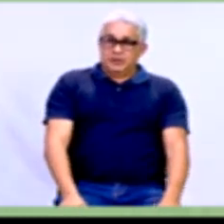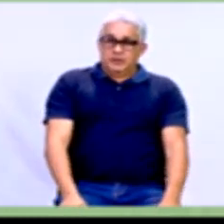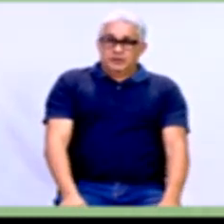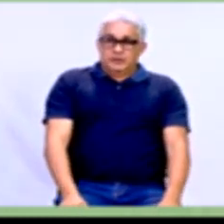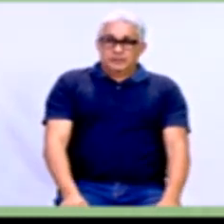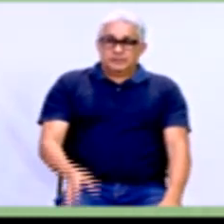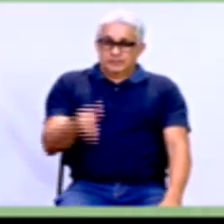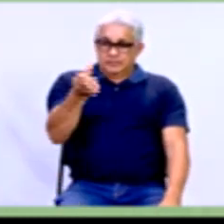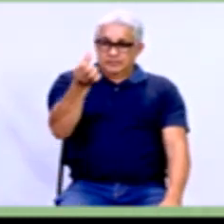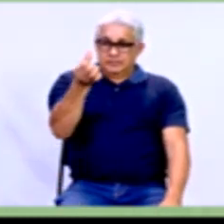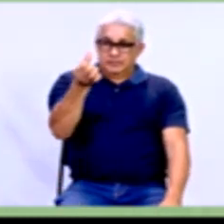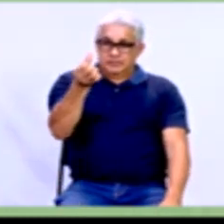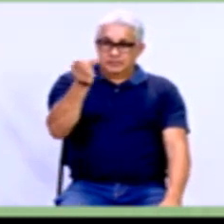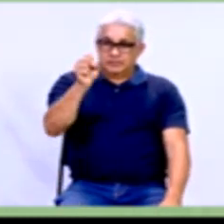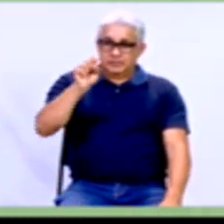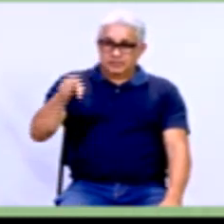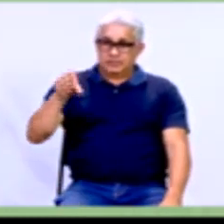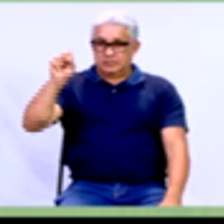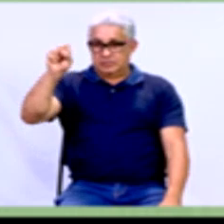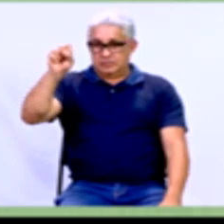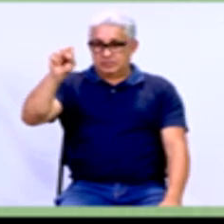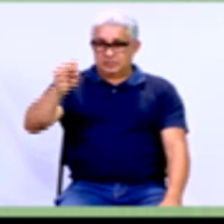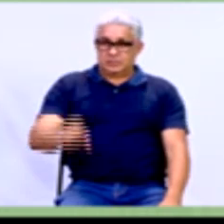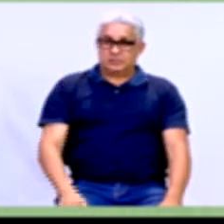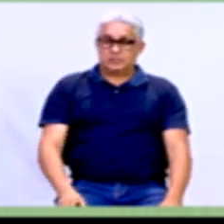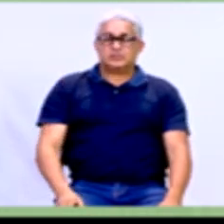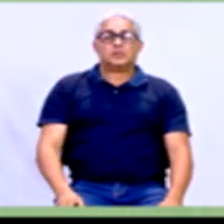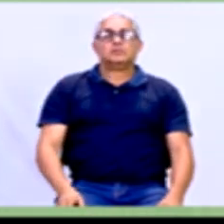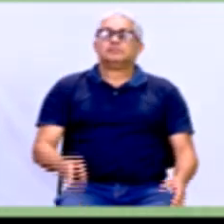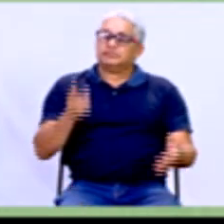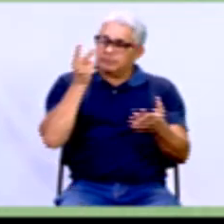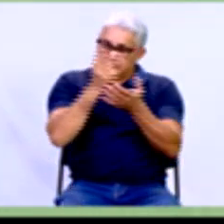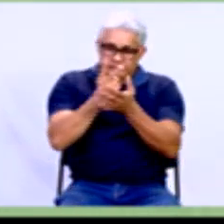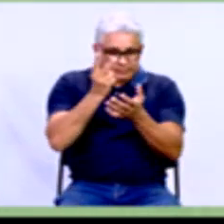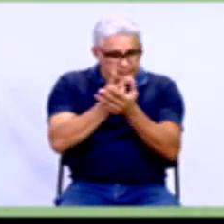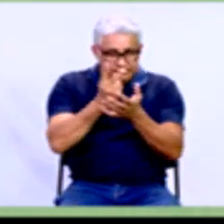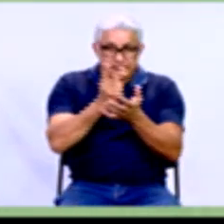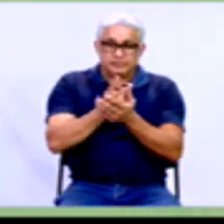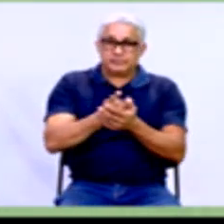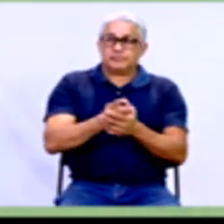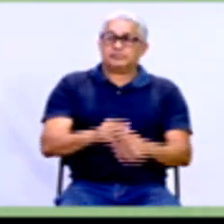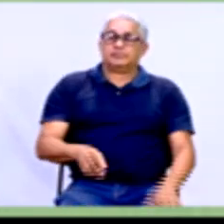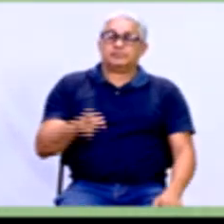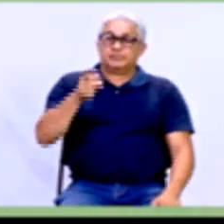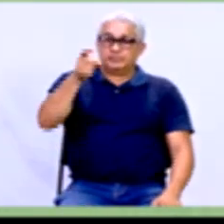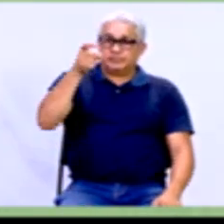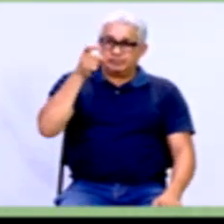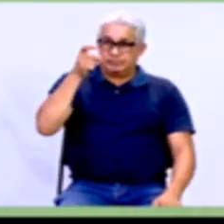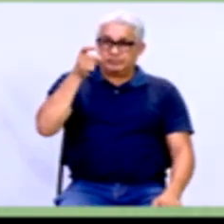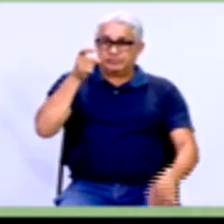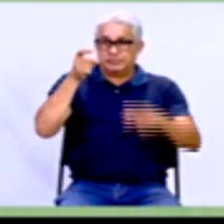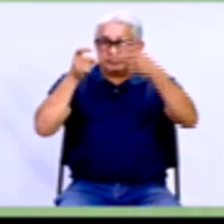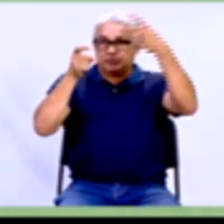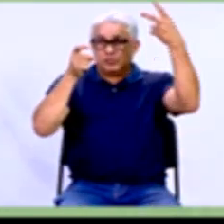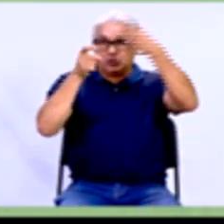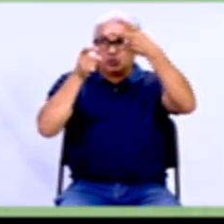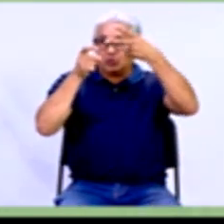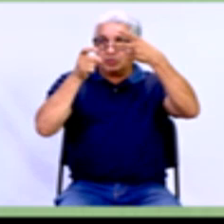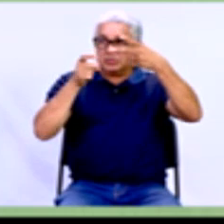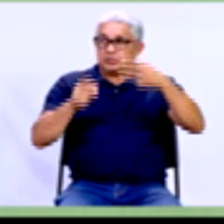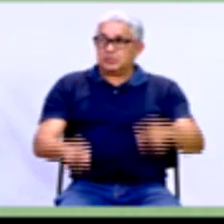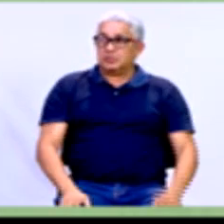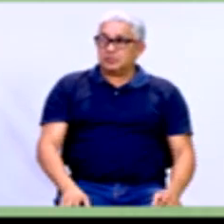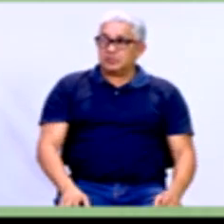fórmula, 68,8. E a gente vai fazer a mesma coisa agora com o x elevado ao quadrado. Só pegar aqui 1 elevado